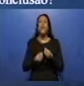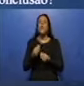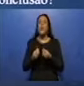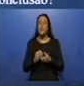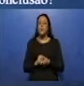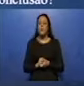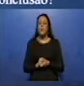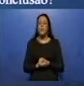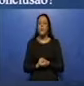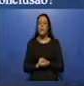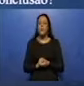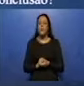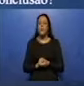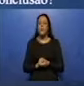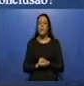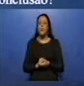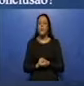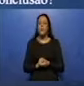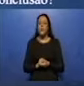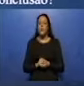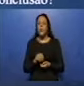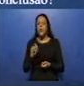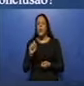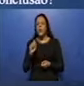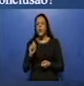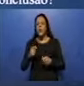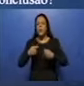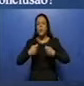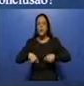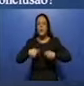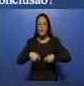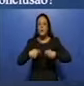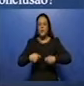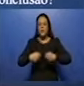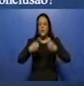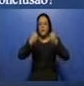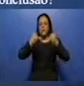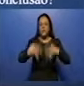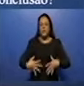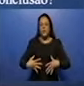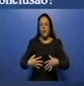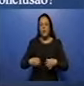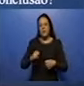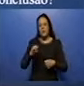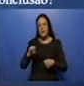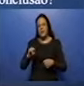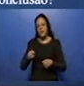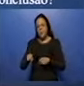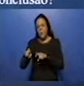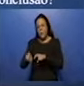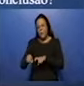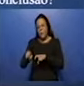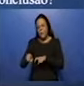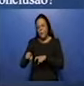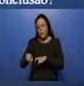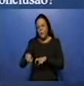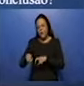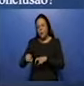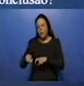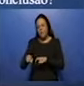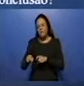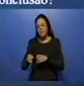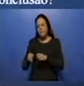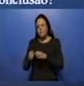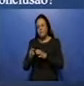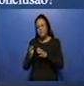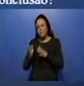Aqui, a gente tem que caracterizar se é uma pecuária intensiva ou se é uma pecuária extensiva.